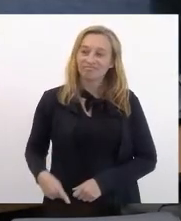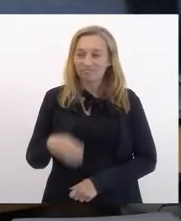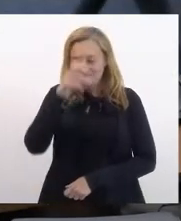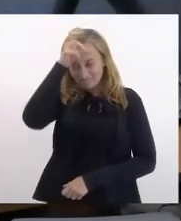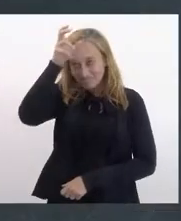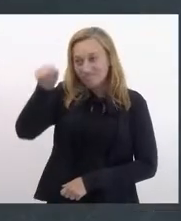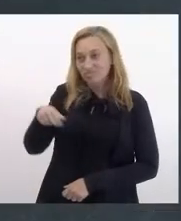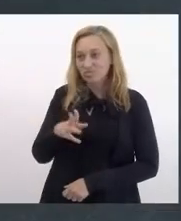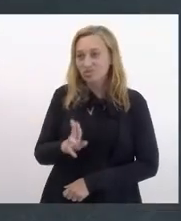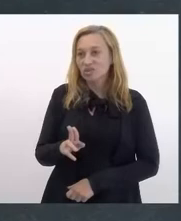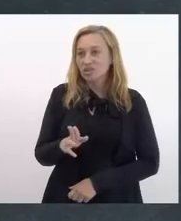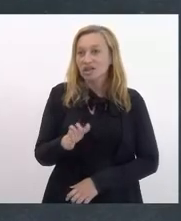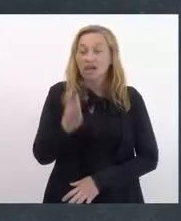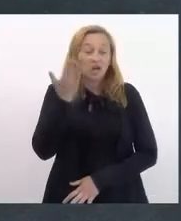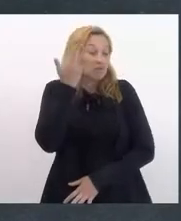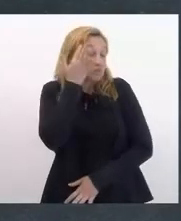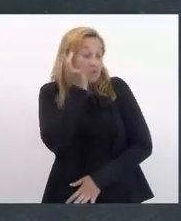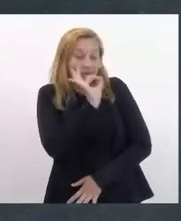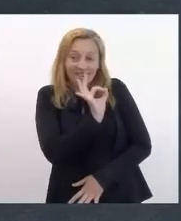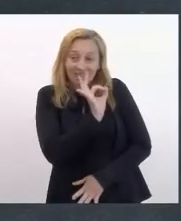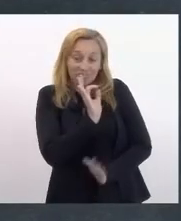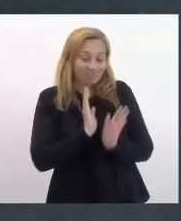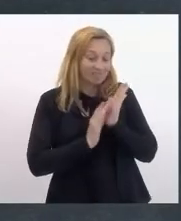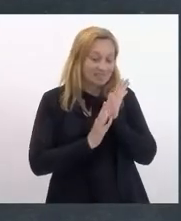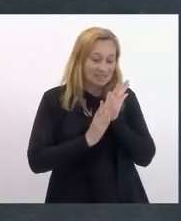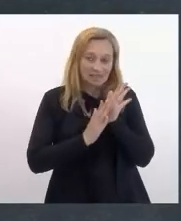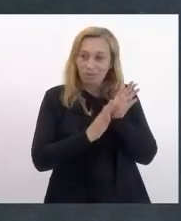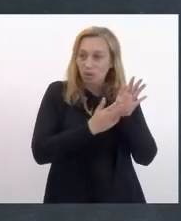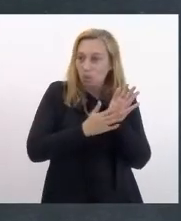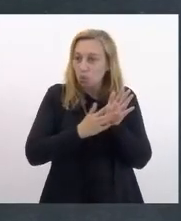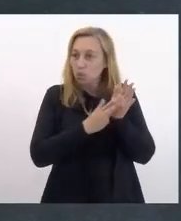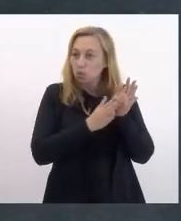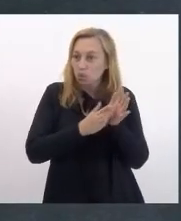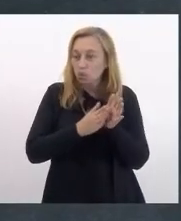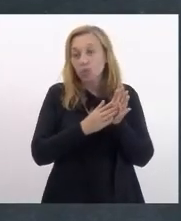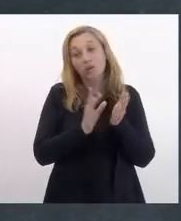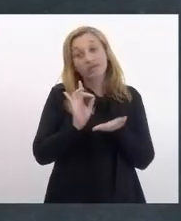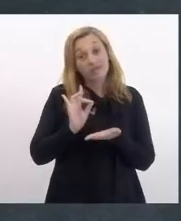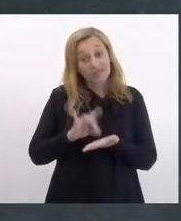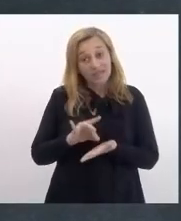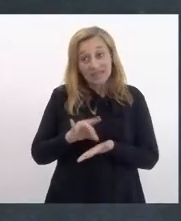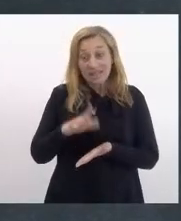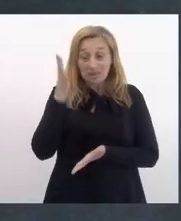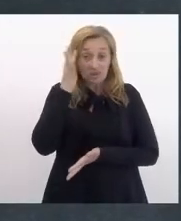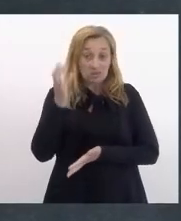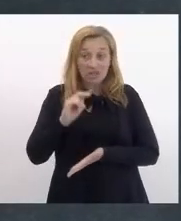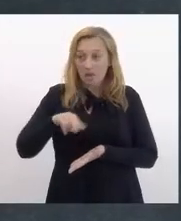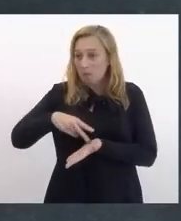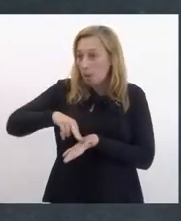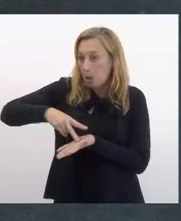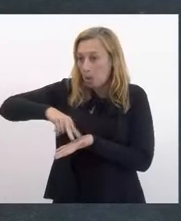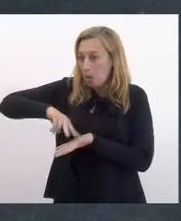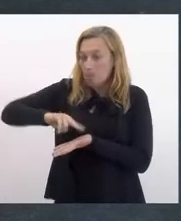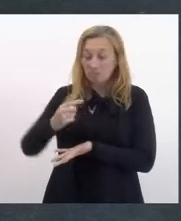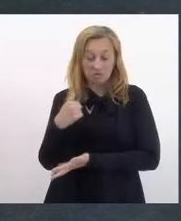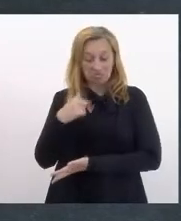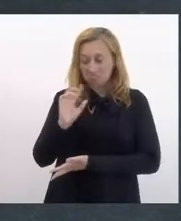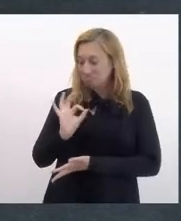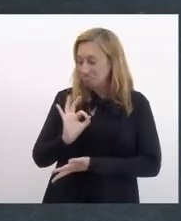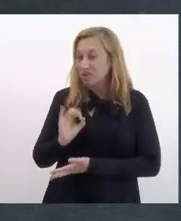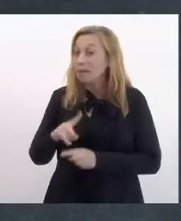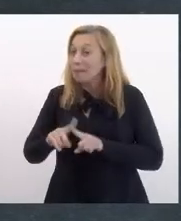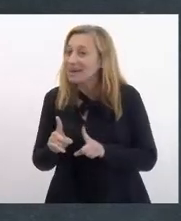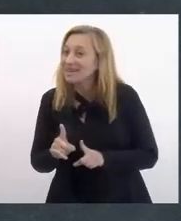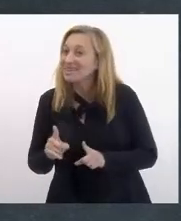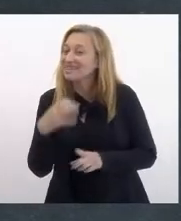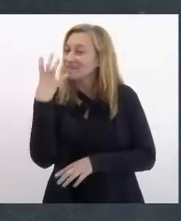Tia Ju, não entendo muito de samba. Na verdade, também não sei sambar. Mas essa